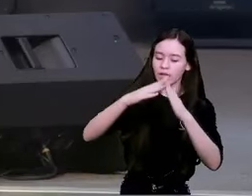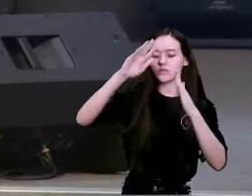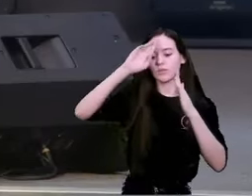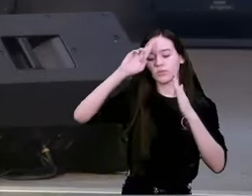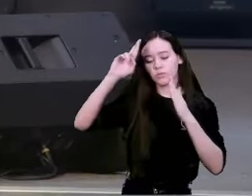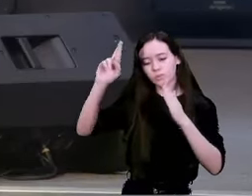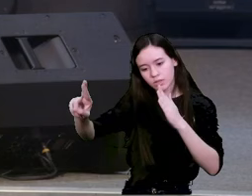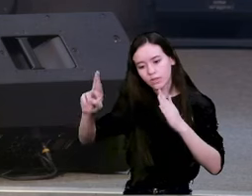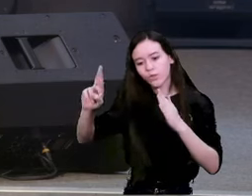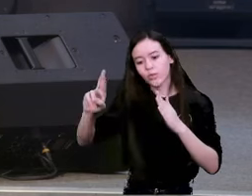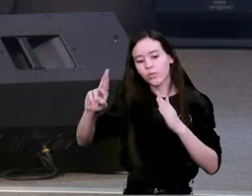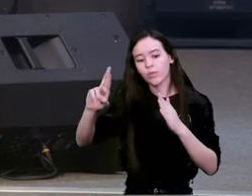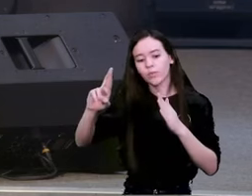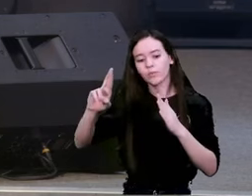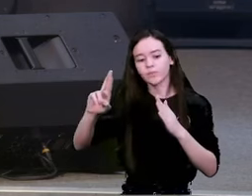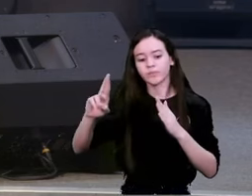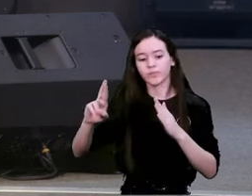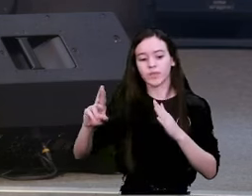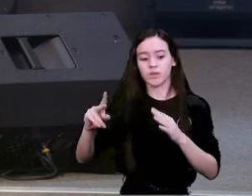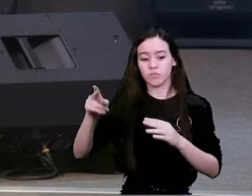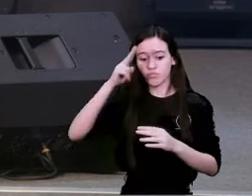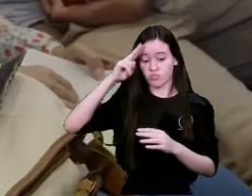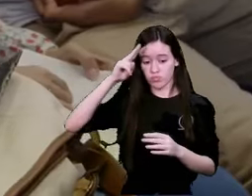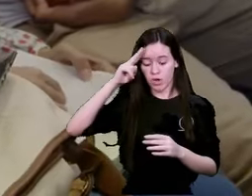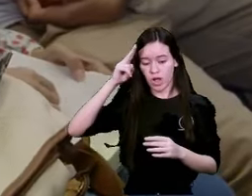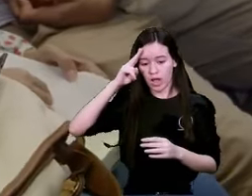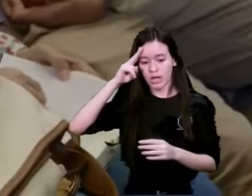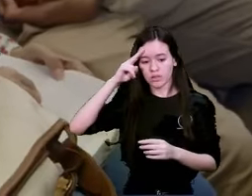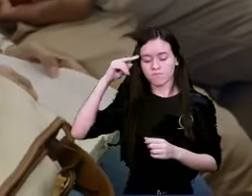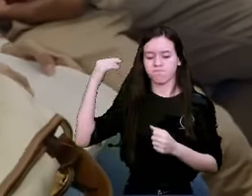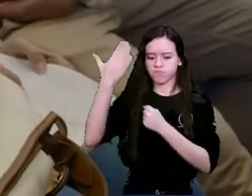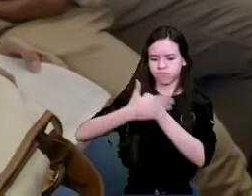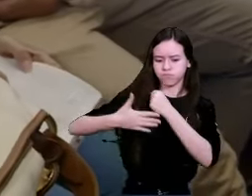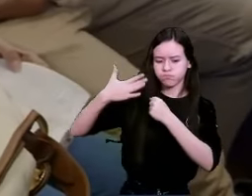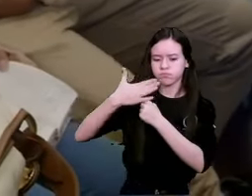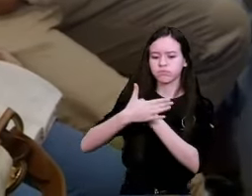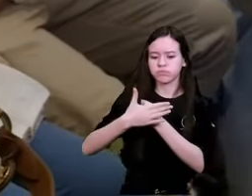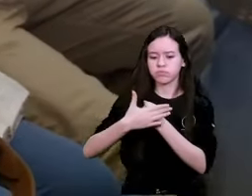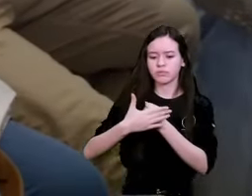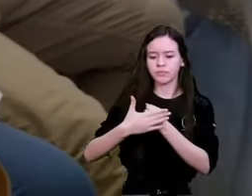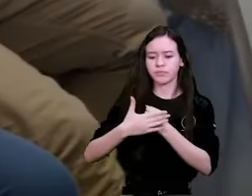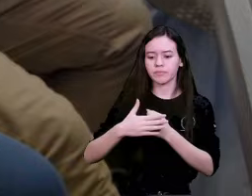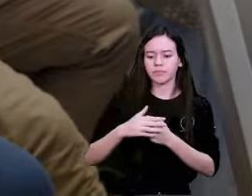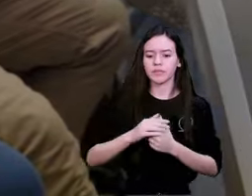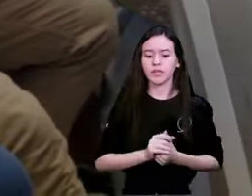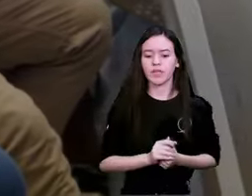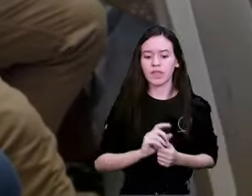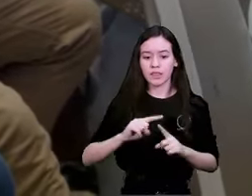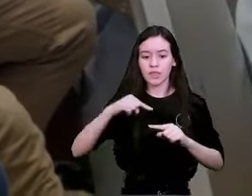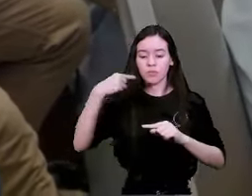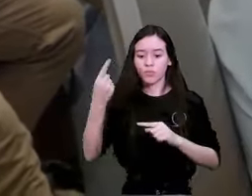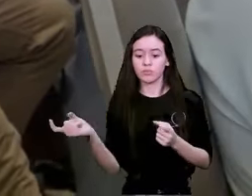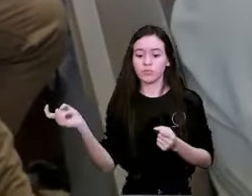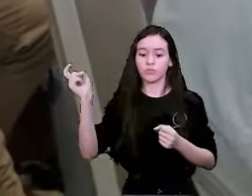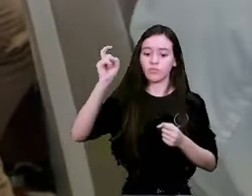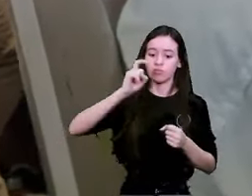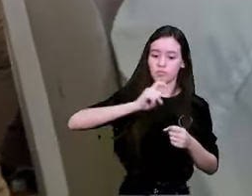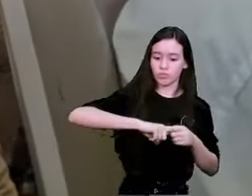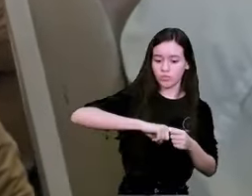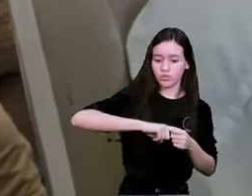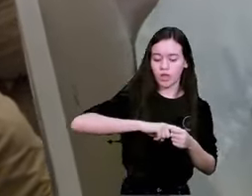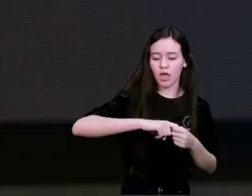do Senhor, vinham os da guarda e os levavam, e depois tornavam a pô-los